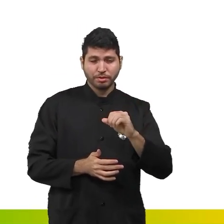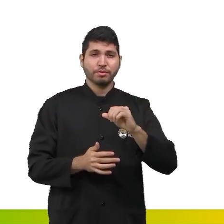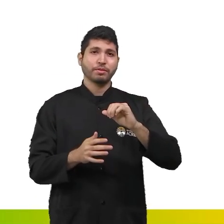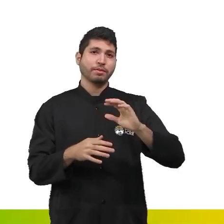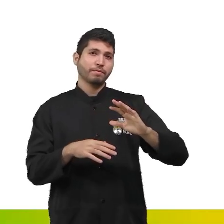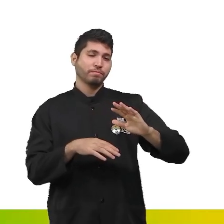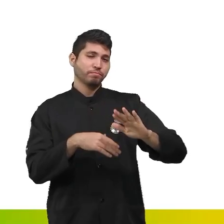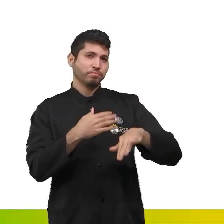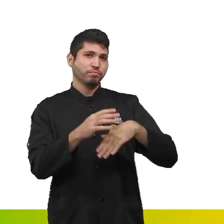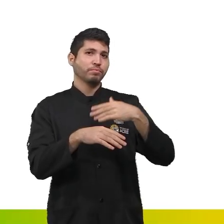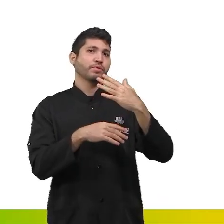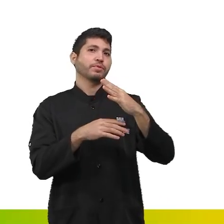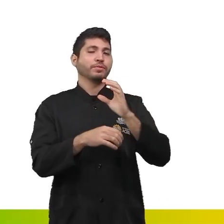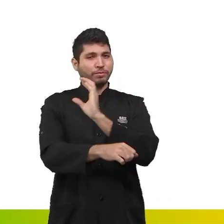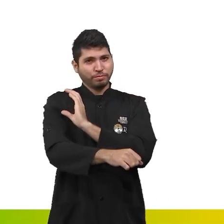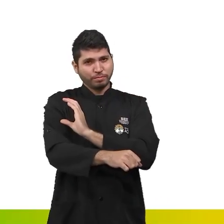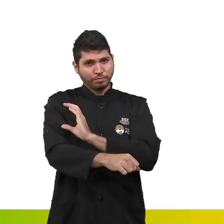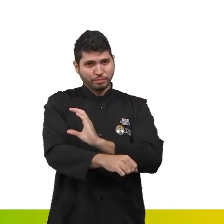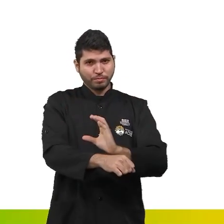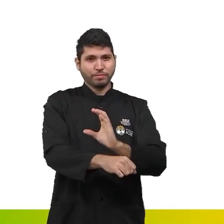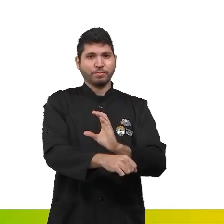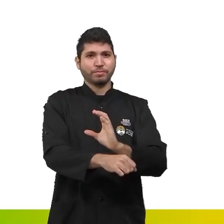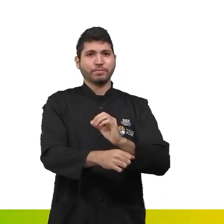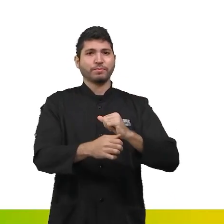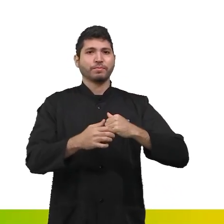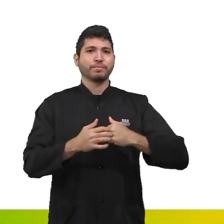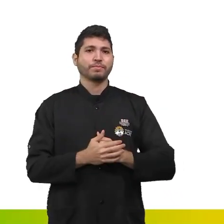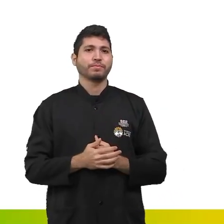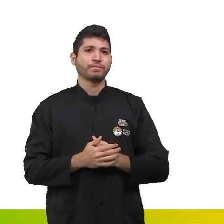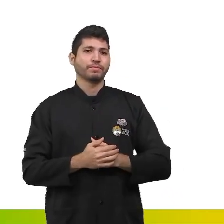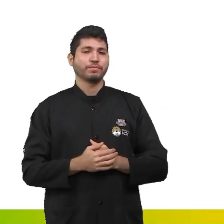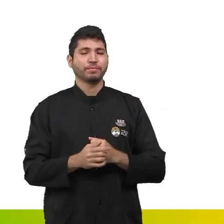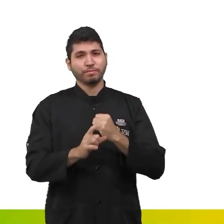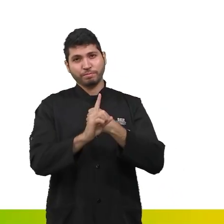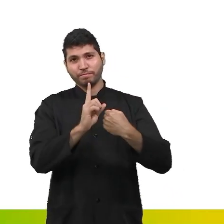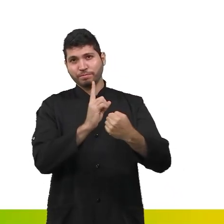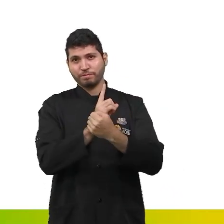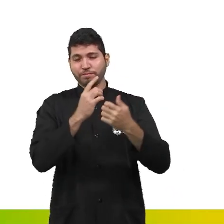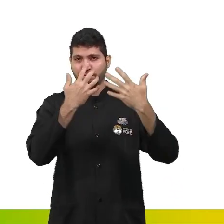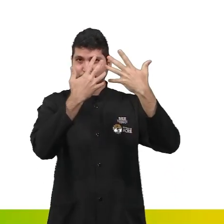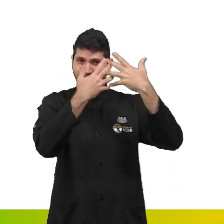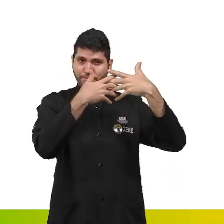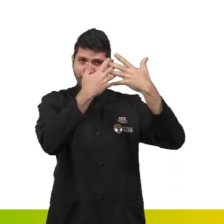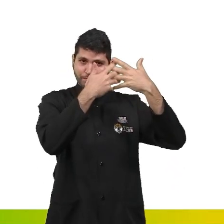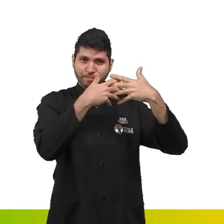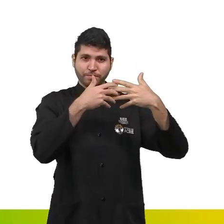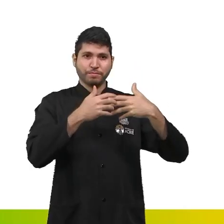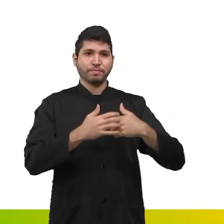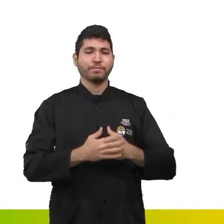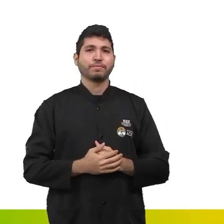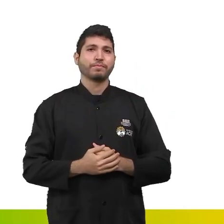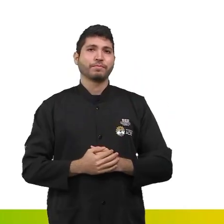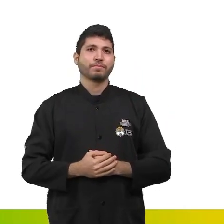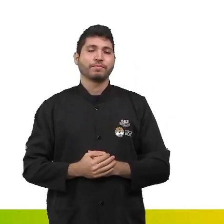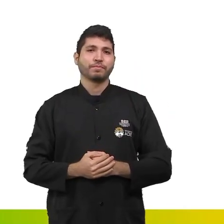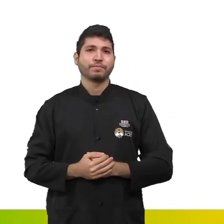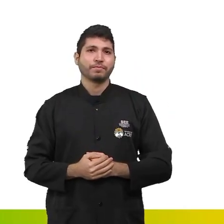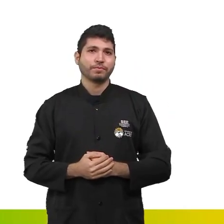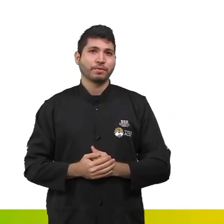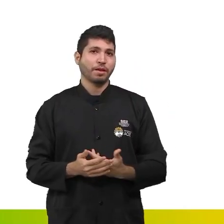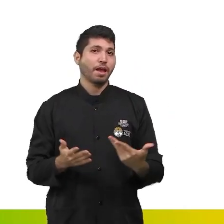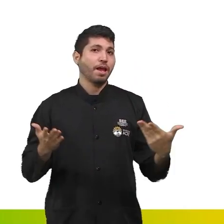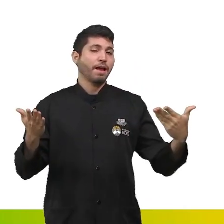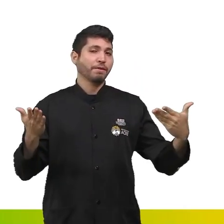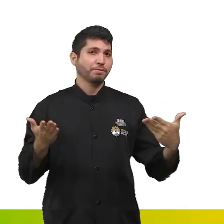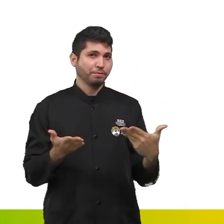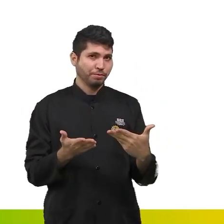culturais. Isso que nós observamos até agora. E para consolidar o conhecimento que você adquiriu aqui